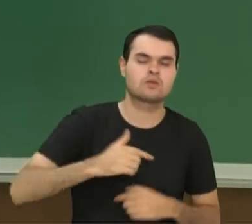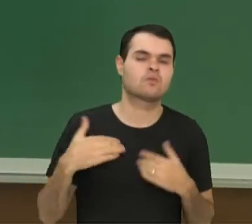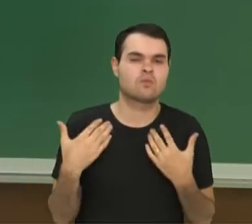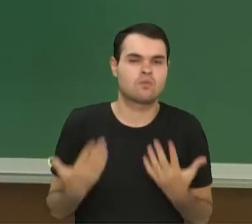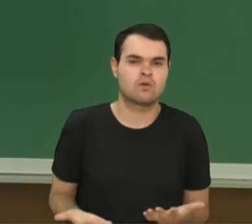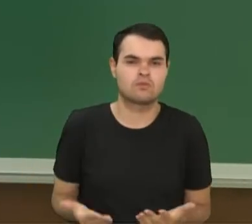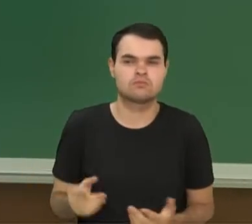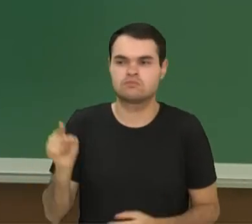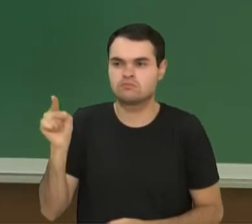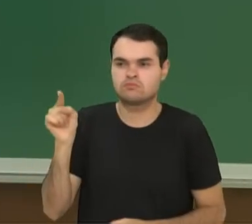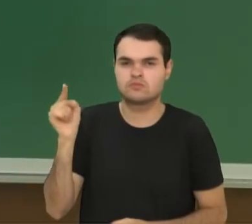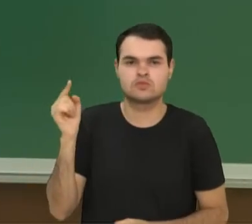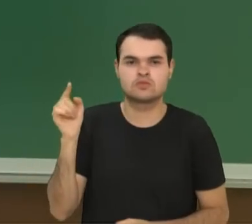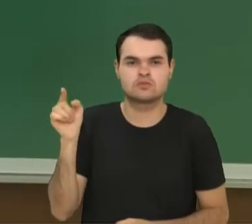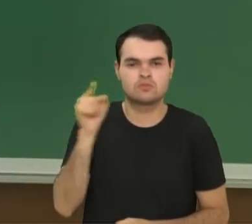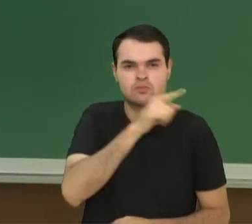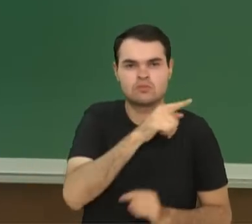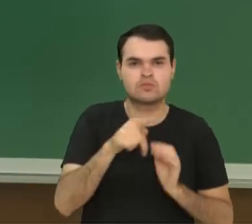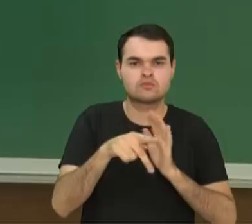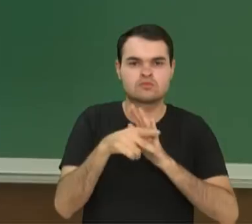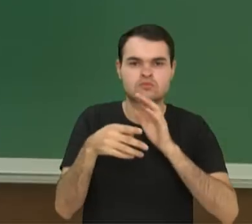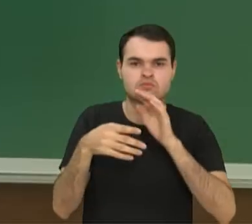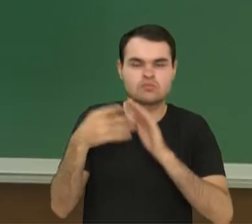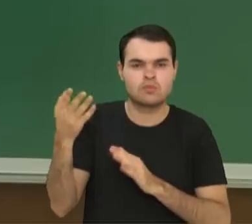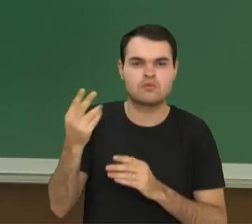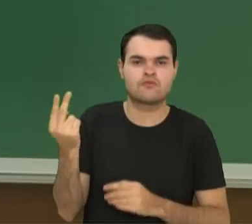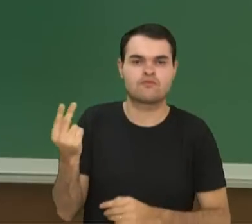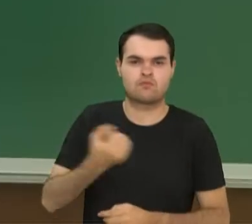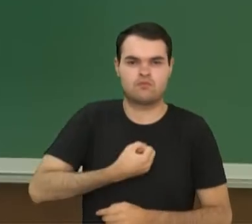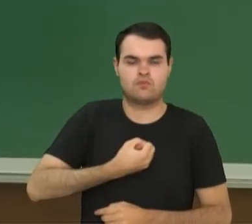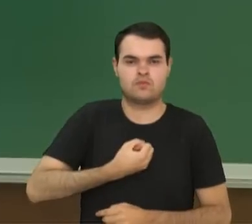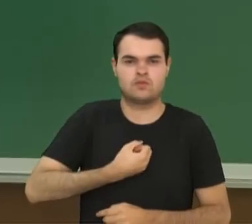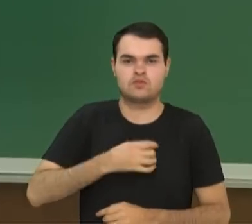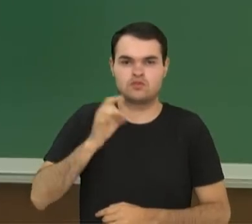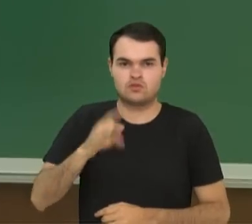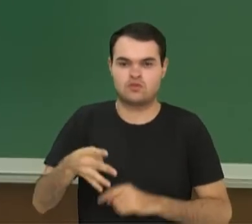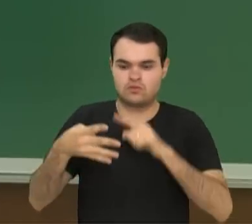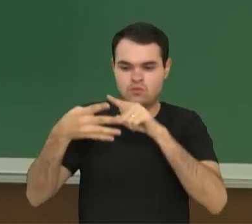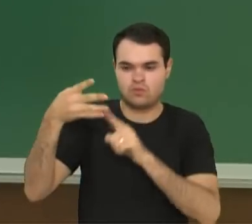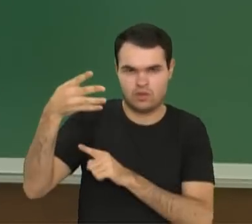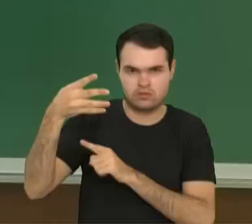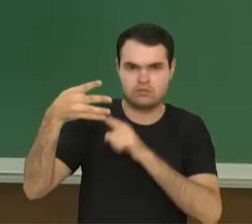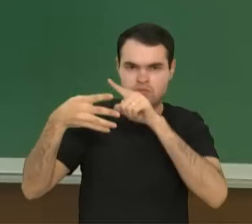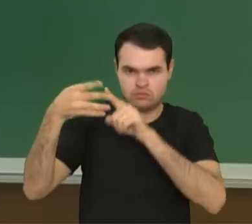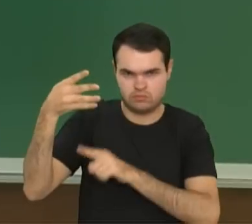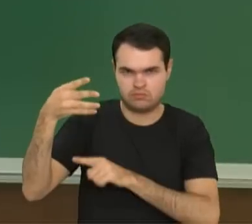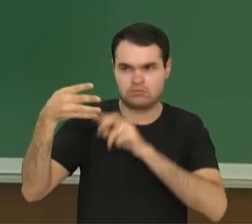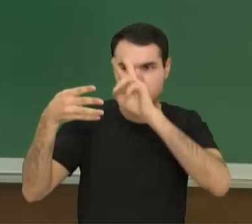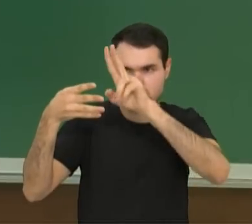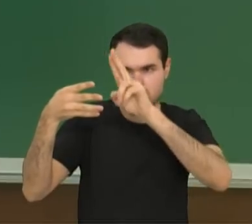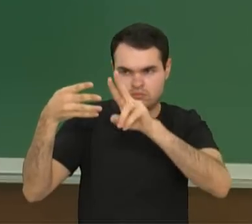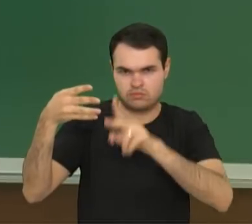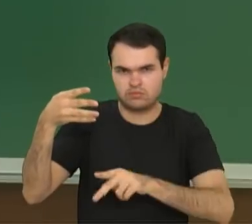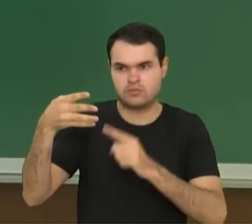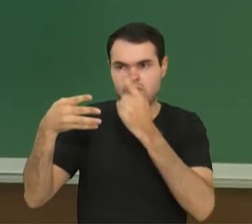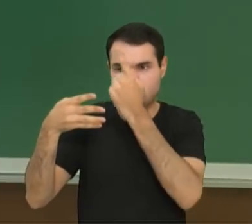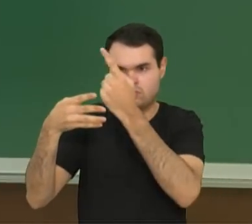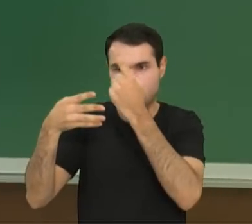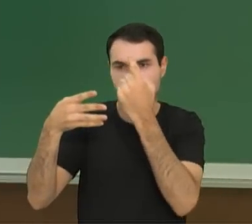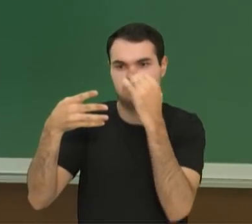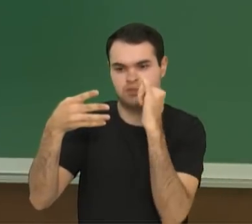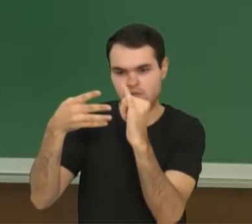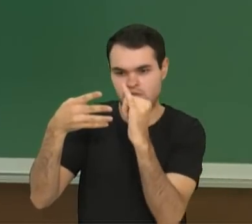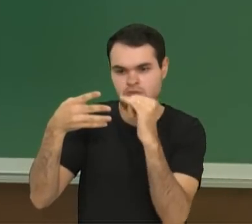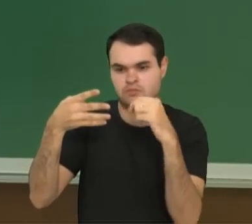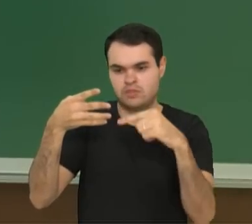qual um dos 4 valores possíveis da potência, porque só pode ser esses 4 valores, né? Que a gente falou, 1, i,